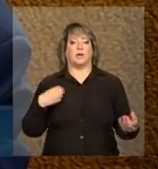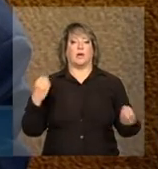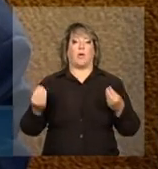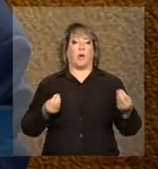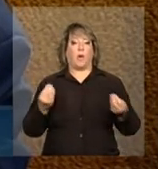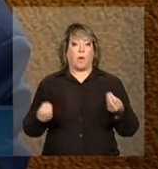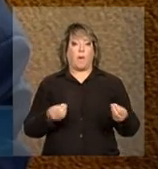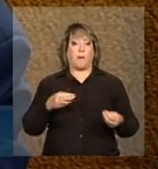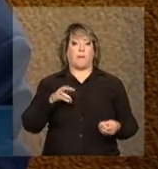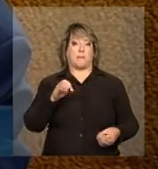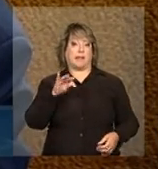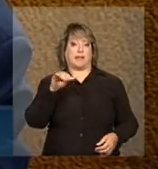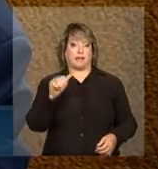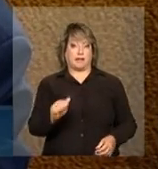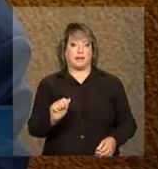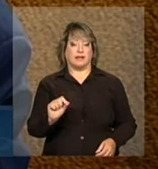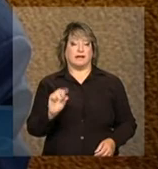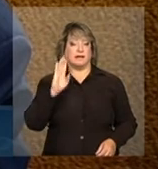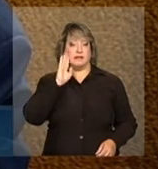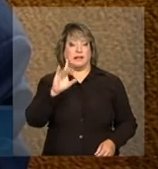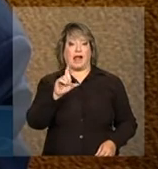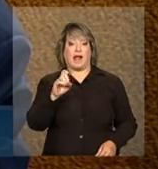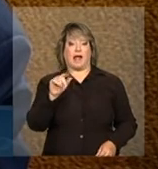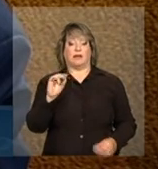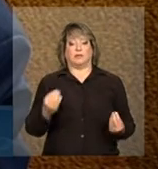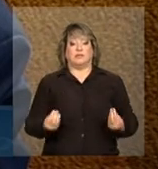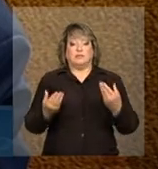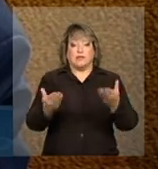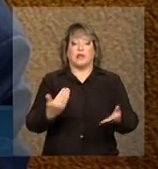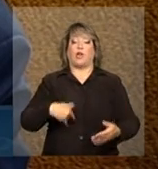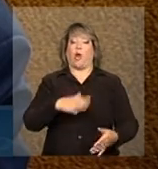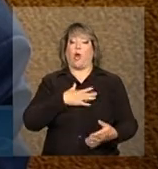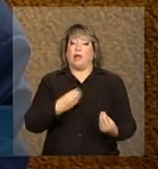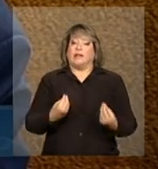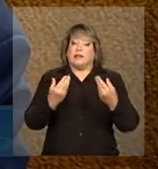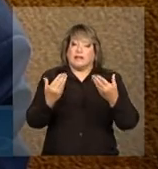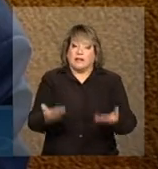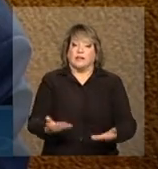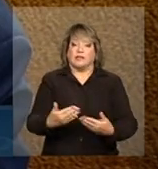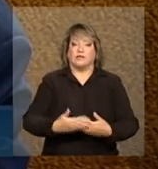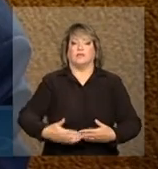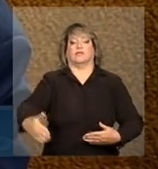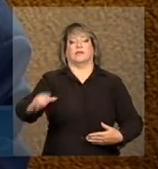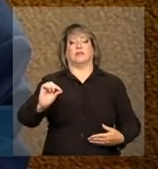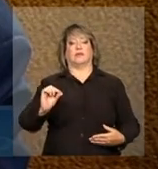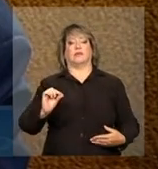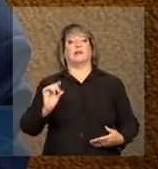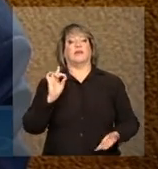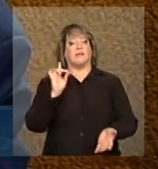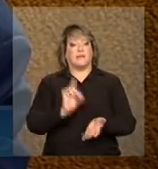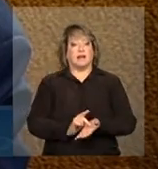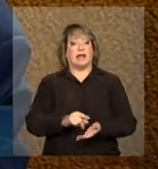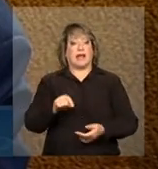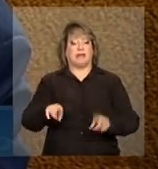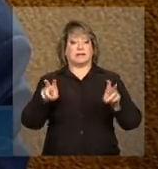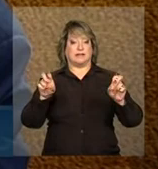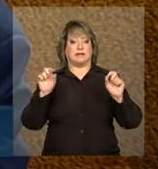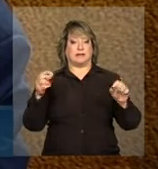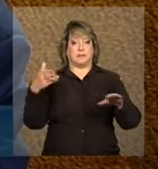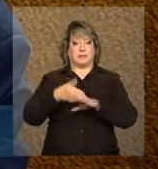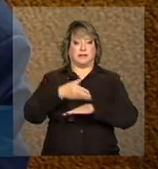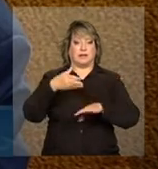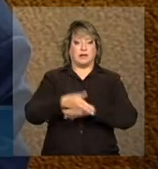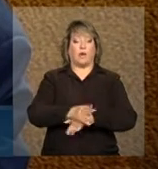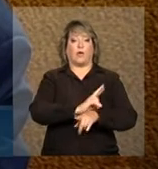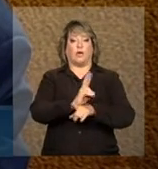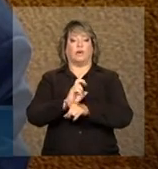meta, né, e como legado que gostaríamos de deixar, de que, de fato, essa questão da participação e do